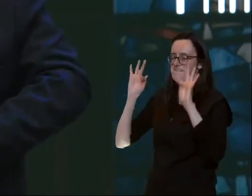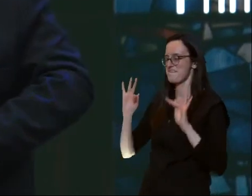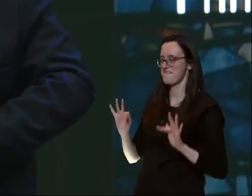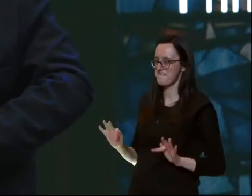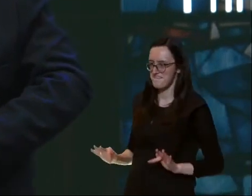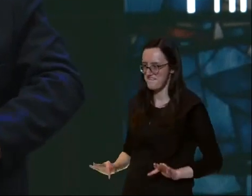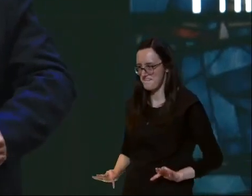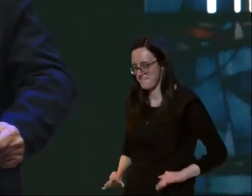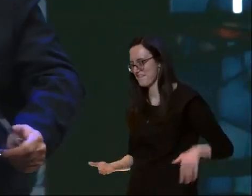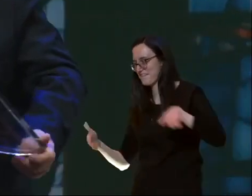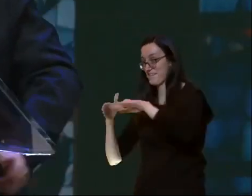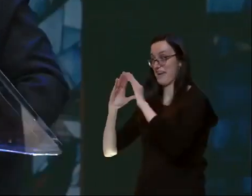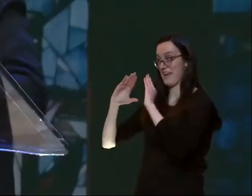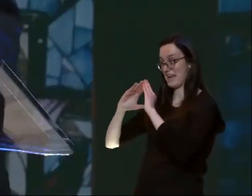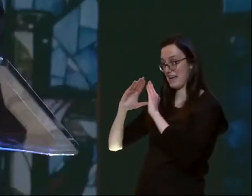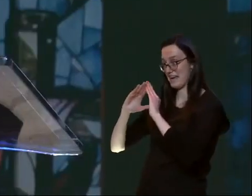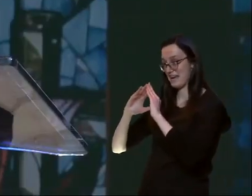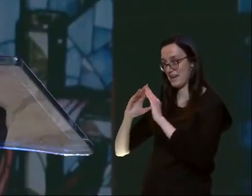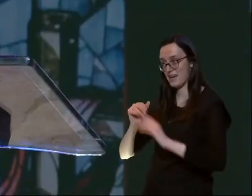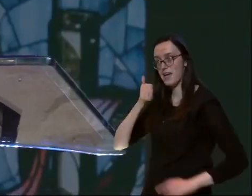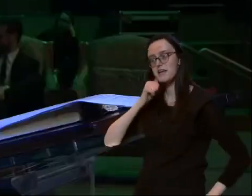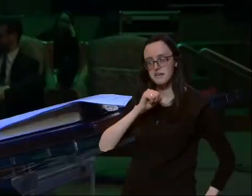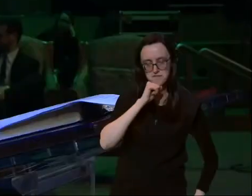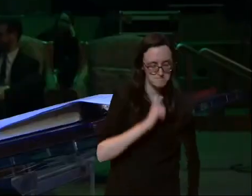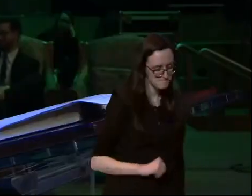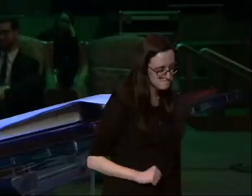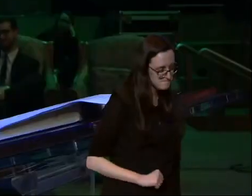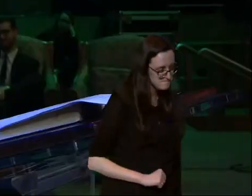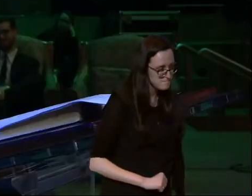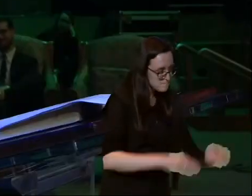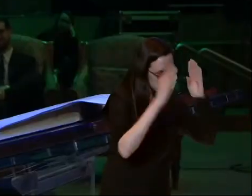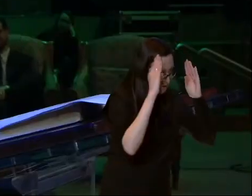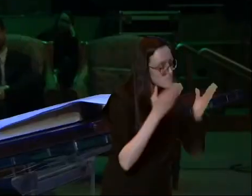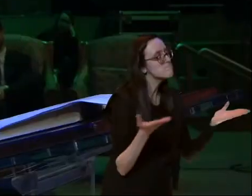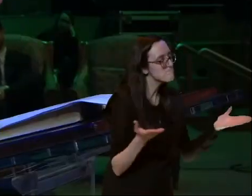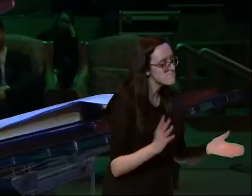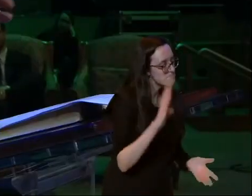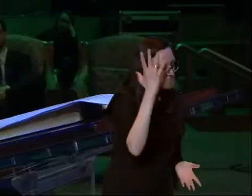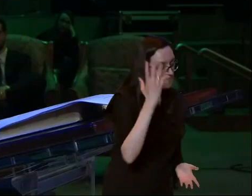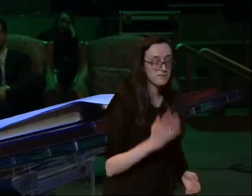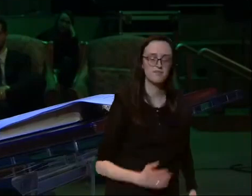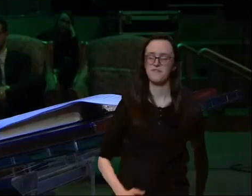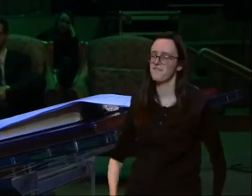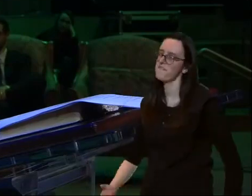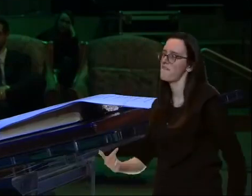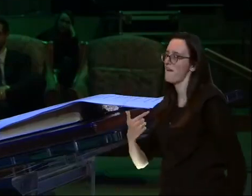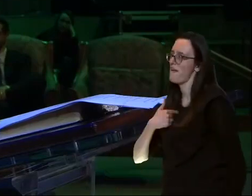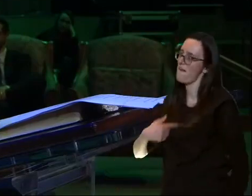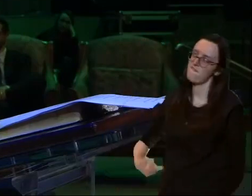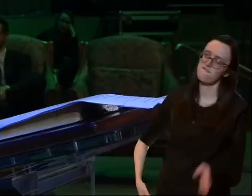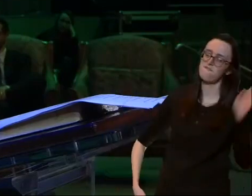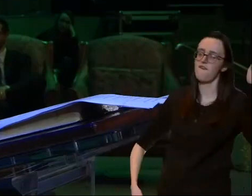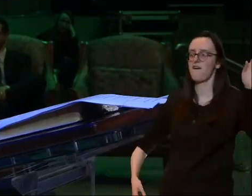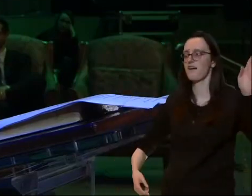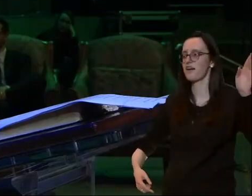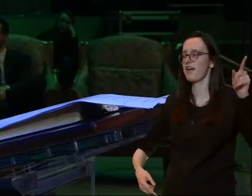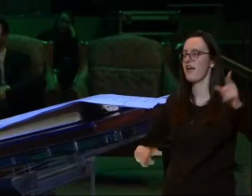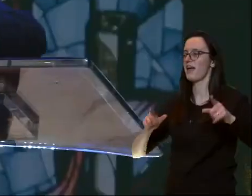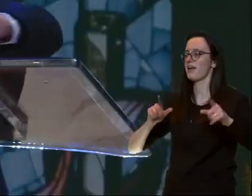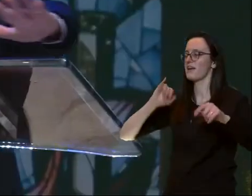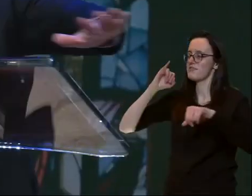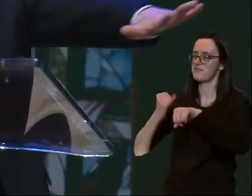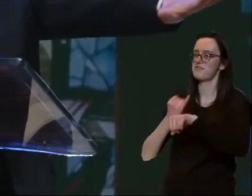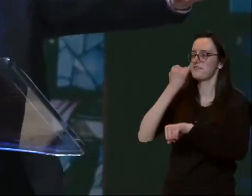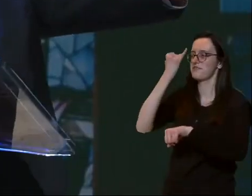vida, saltitando. E a mãe disse, o que houve, meu filho? Mãe, entrei em Jerusalém, bateram